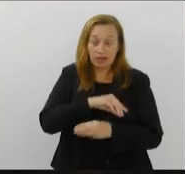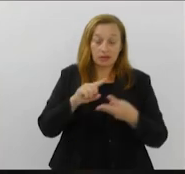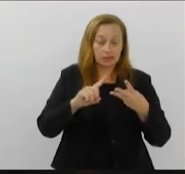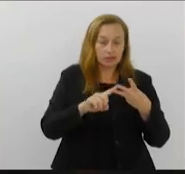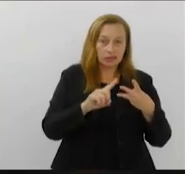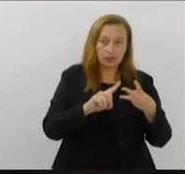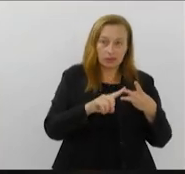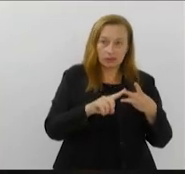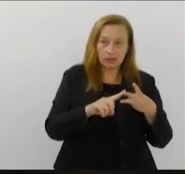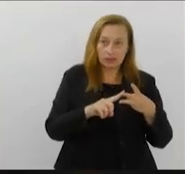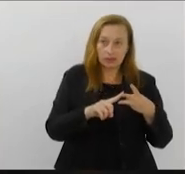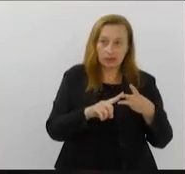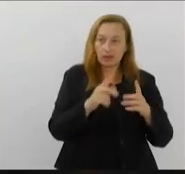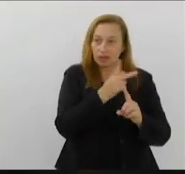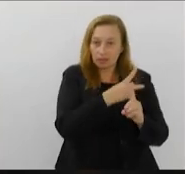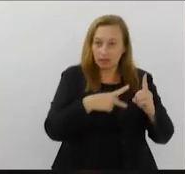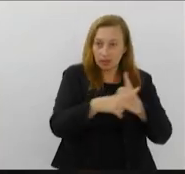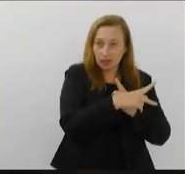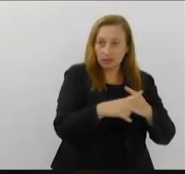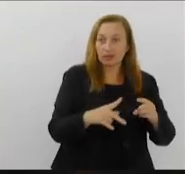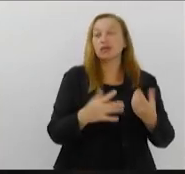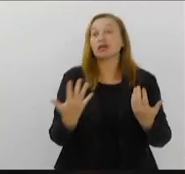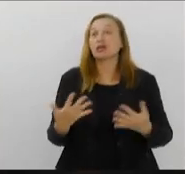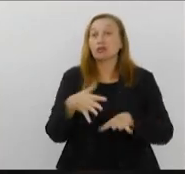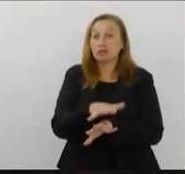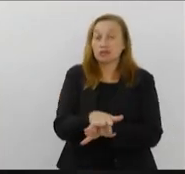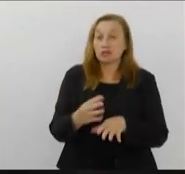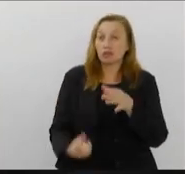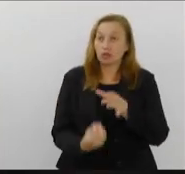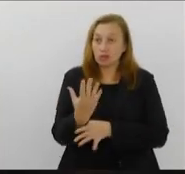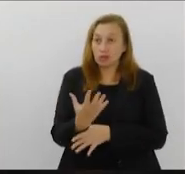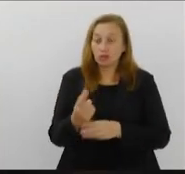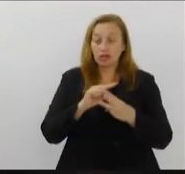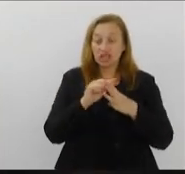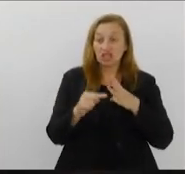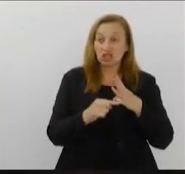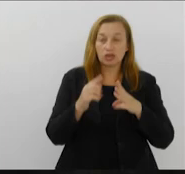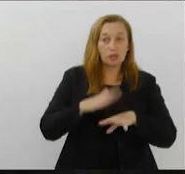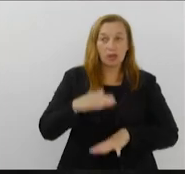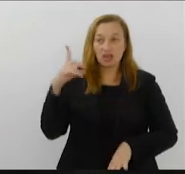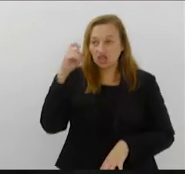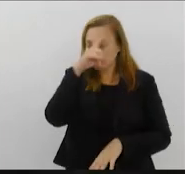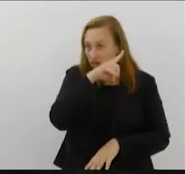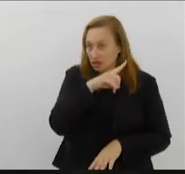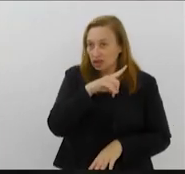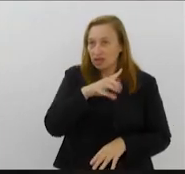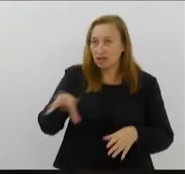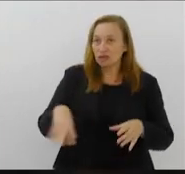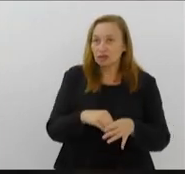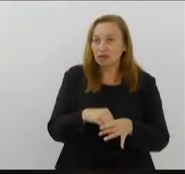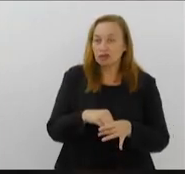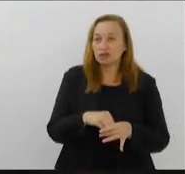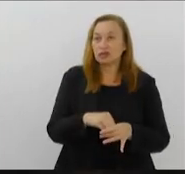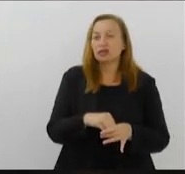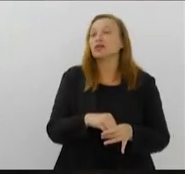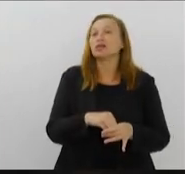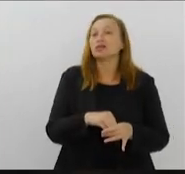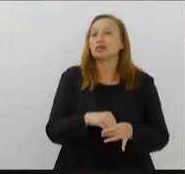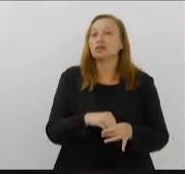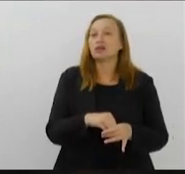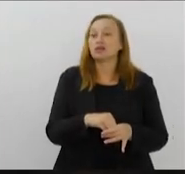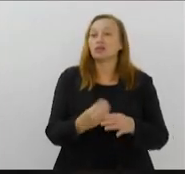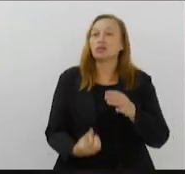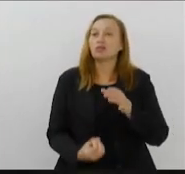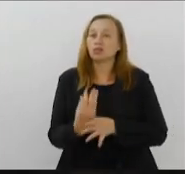benefícios previdenciários e a gente tem a inclusão produtiva. Desses três, o mais difícil de ser medido é a inclusão produtiva, porque a gente depende